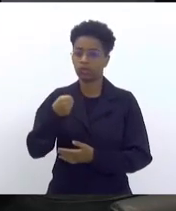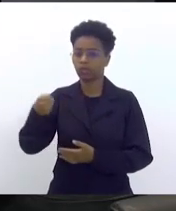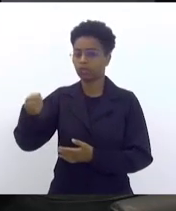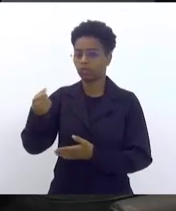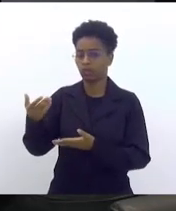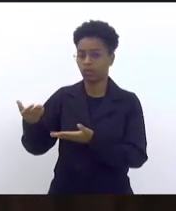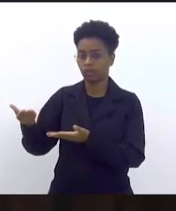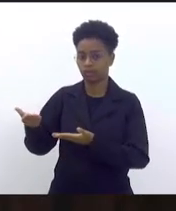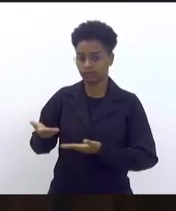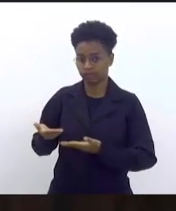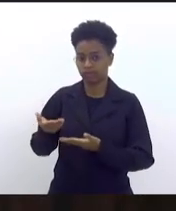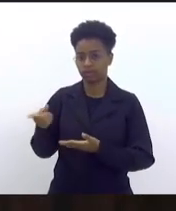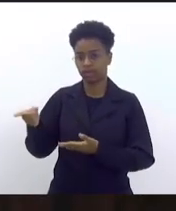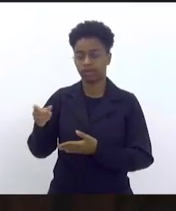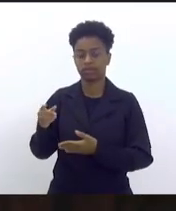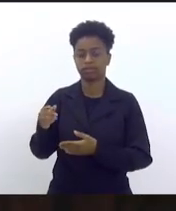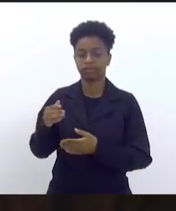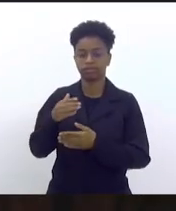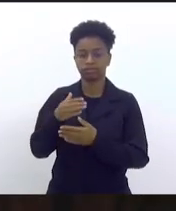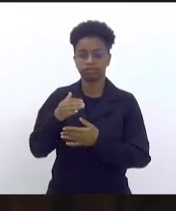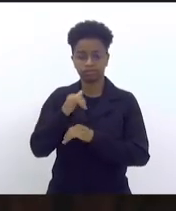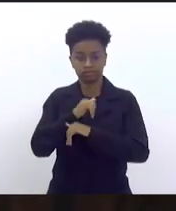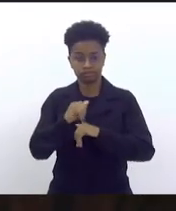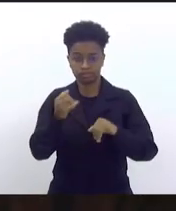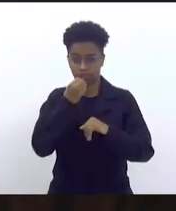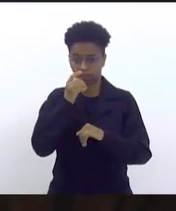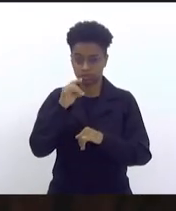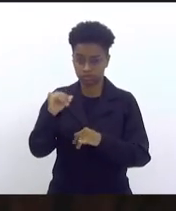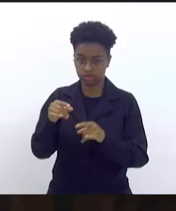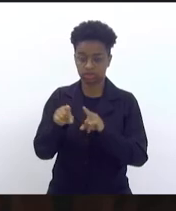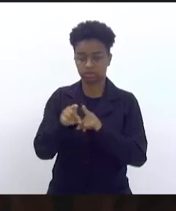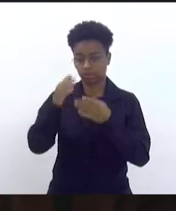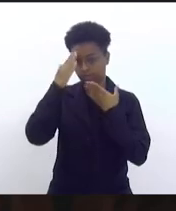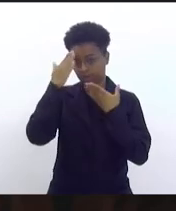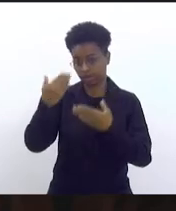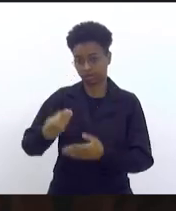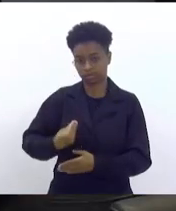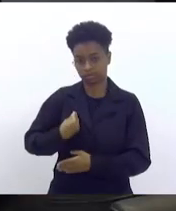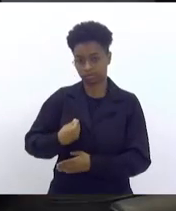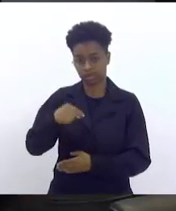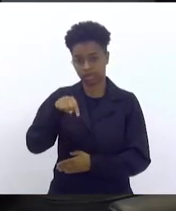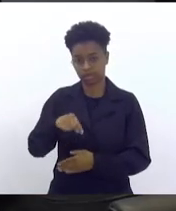mesmo fazer o uso e saudá-lo com Bom dia e obrigado por estar conosco